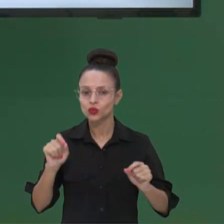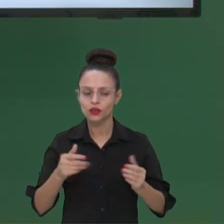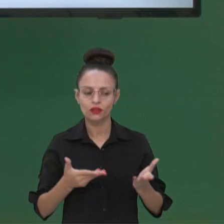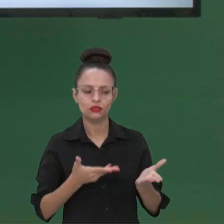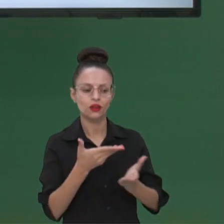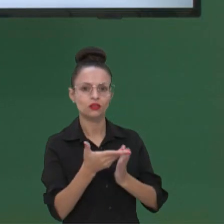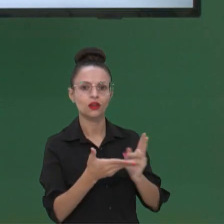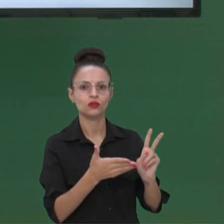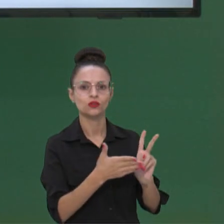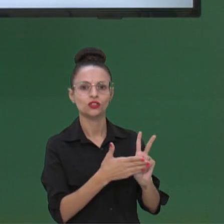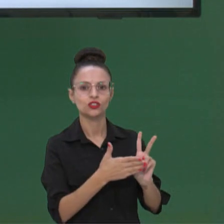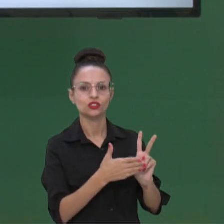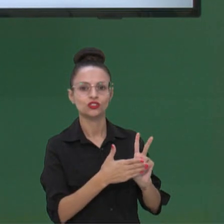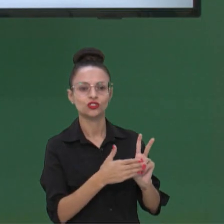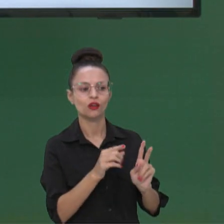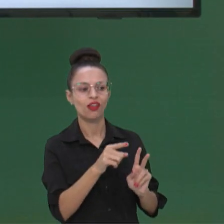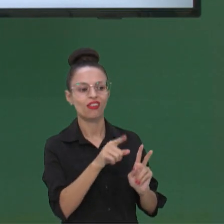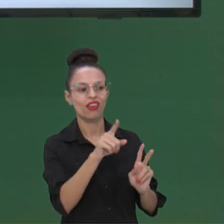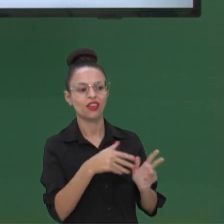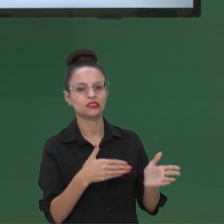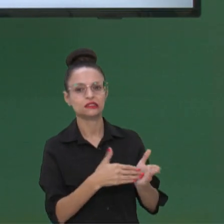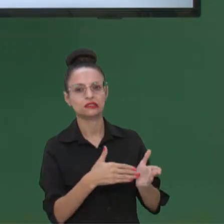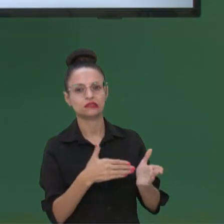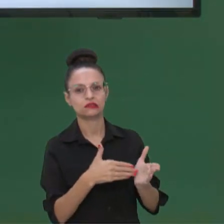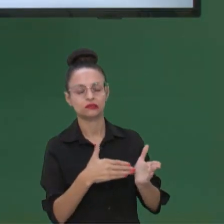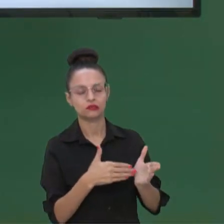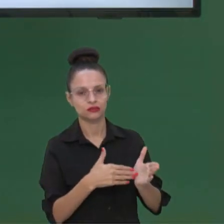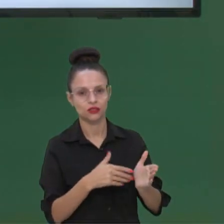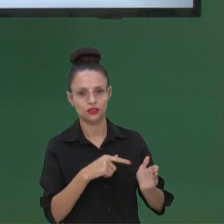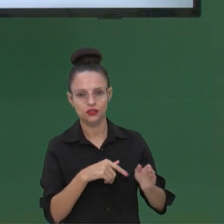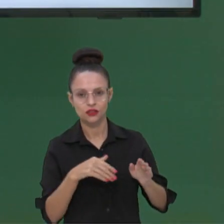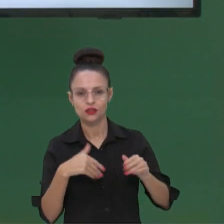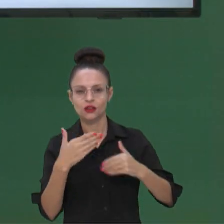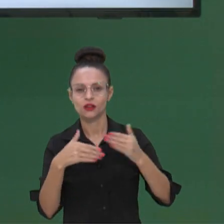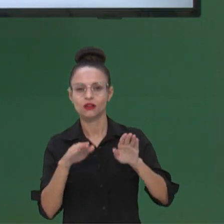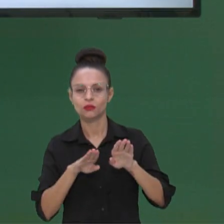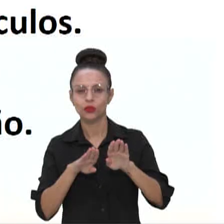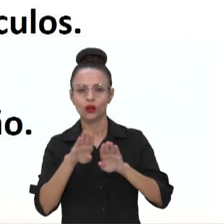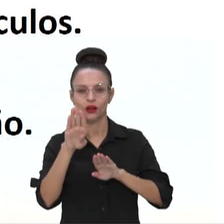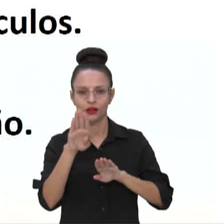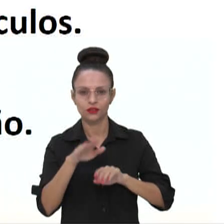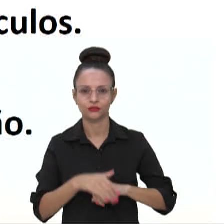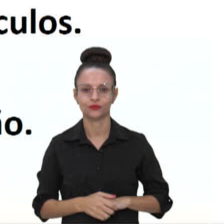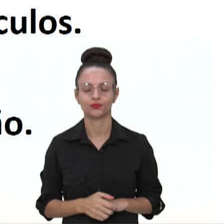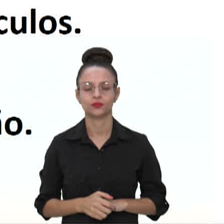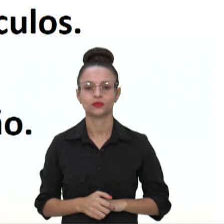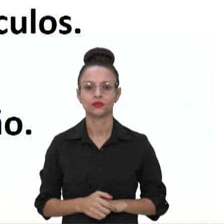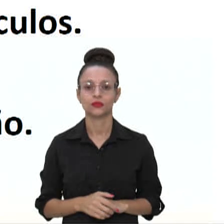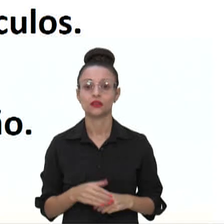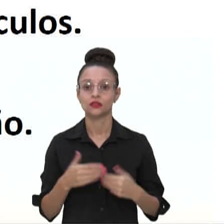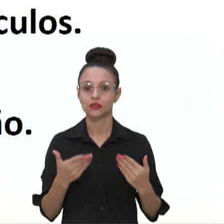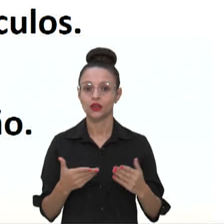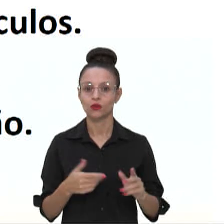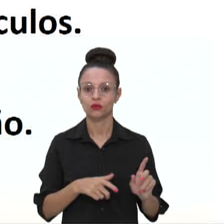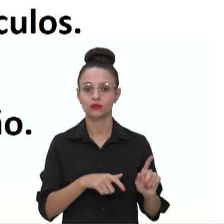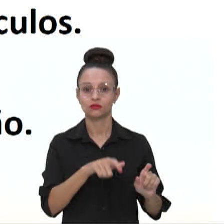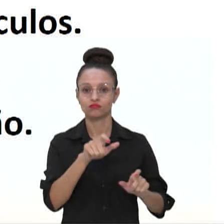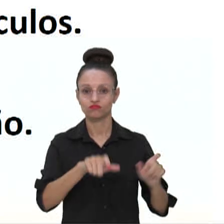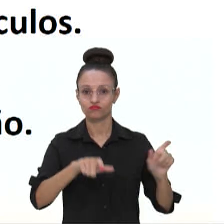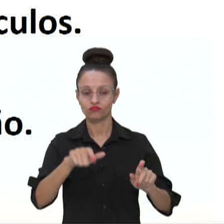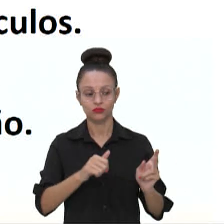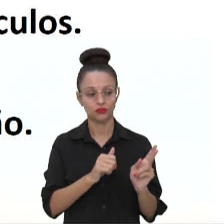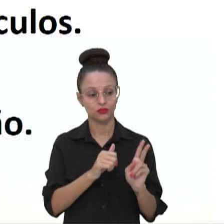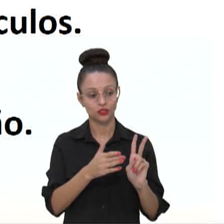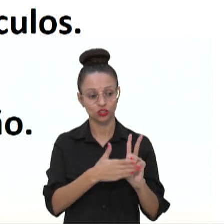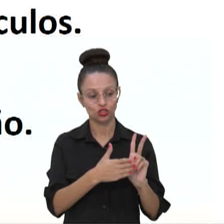indígenas como obstáculos a esse progresso, a essa prosperidade. Então, os indígenas foram expulsos